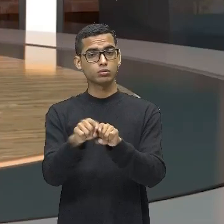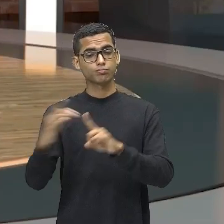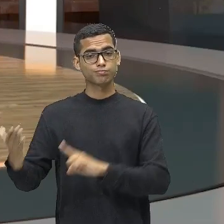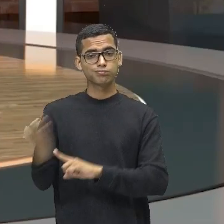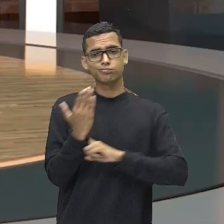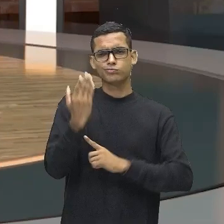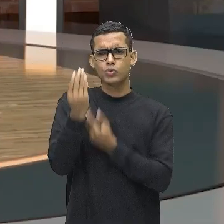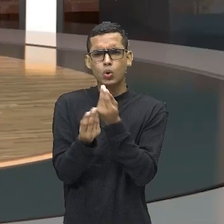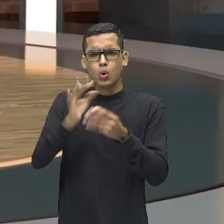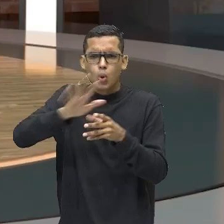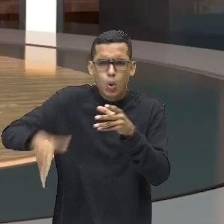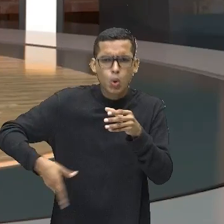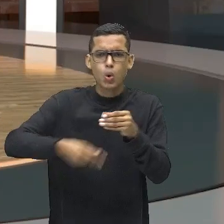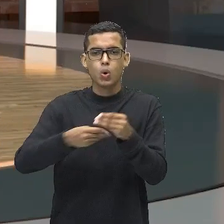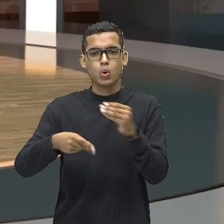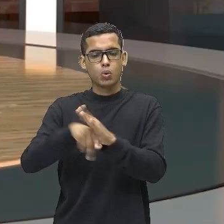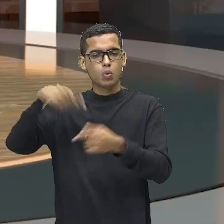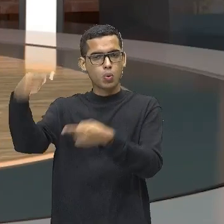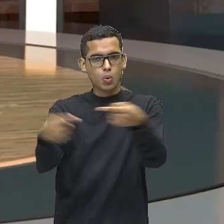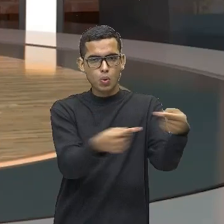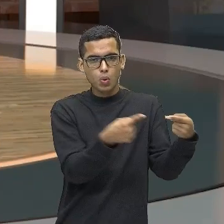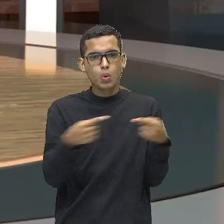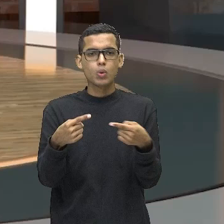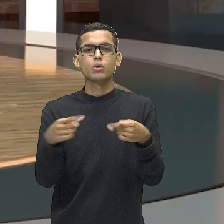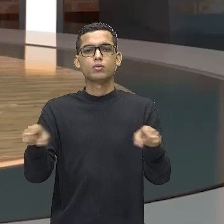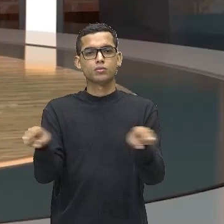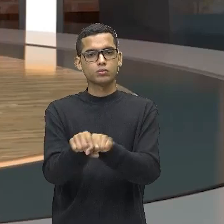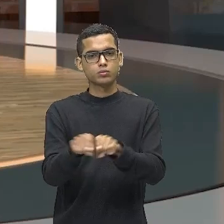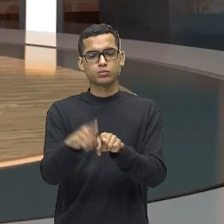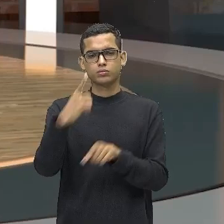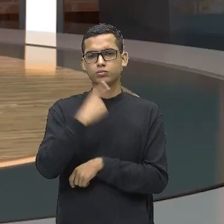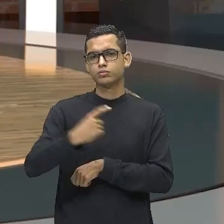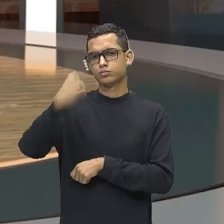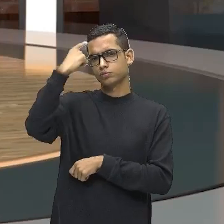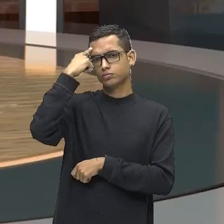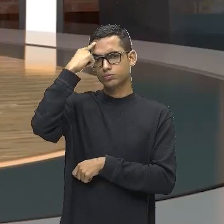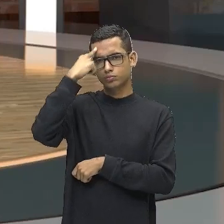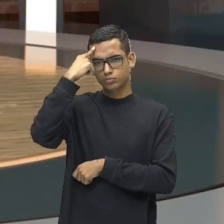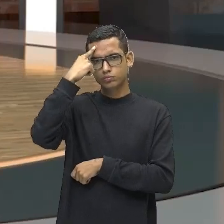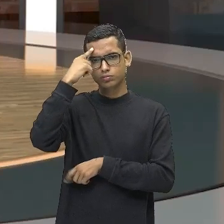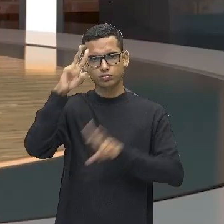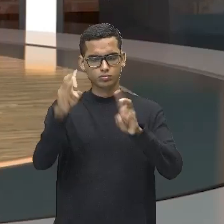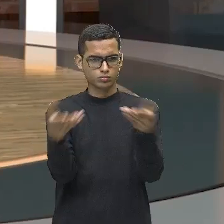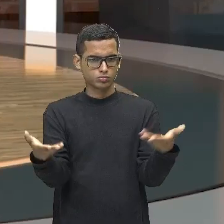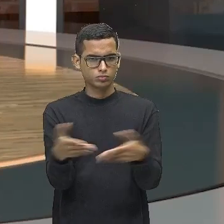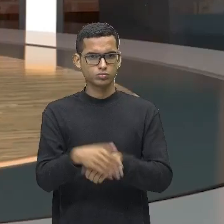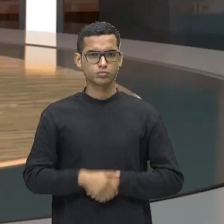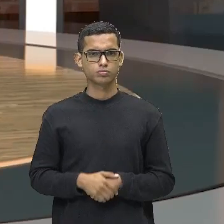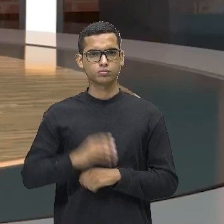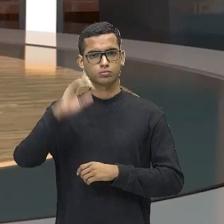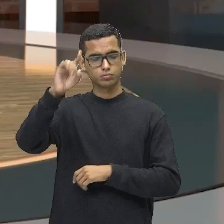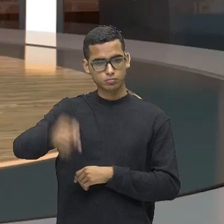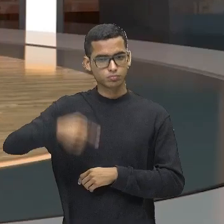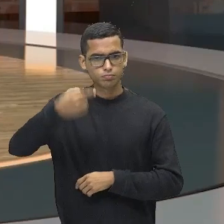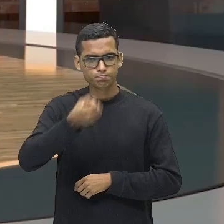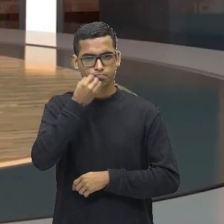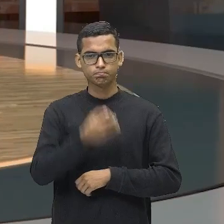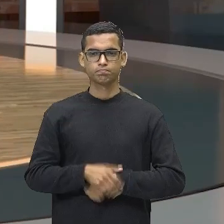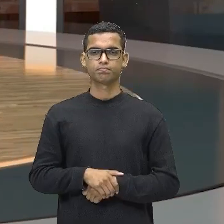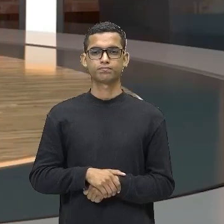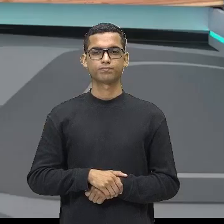ajudaram a enriquecer mais a nossa discussão e o nosso pensamento e reflexão sobre este tema. Até a próxima, pessoal.